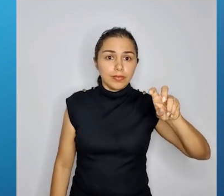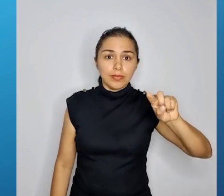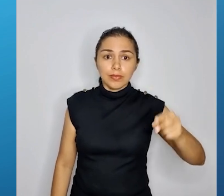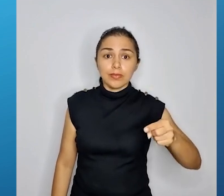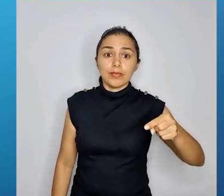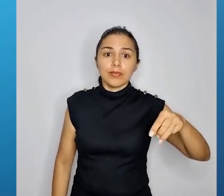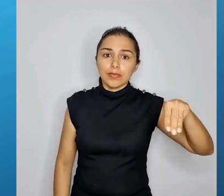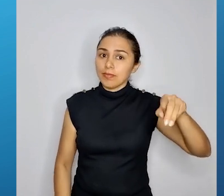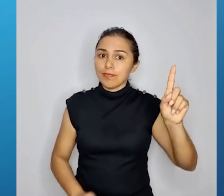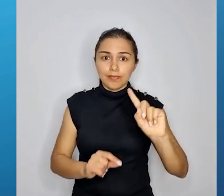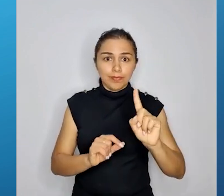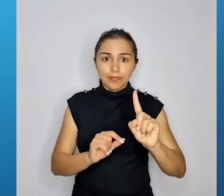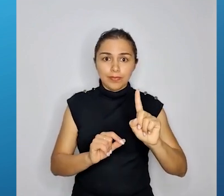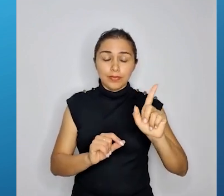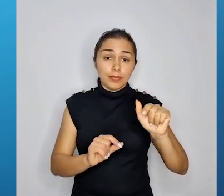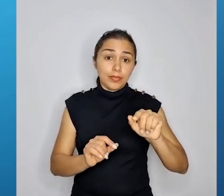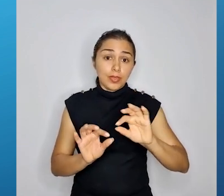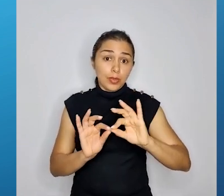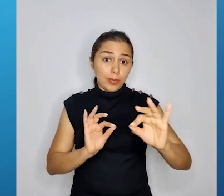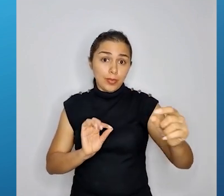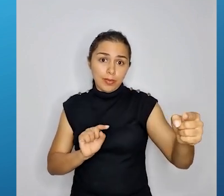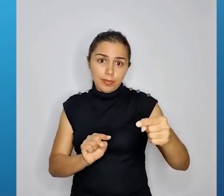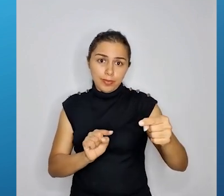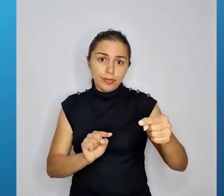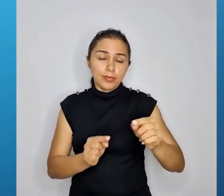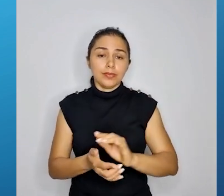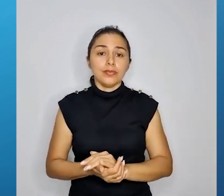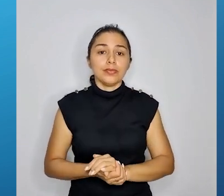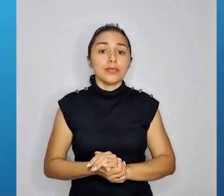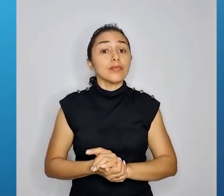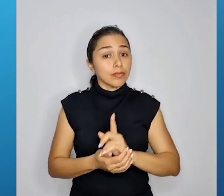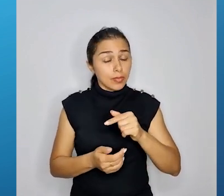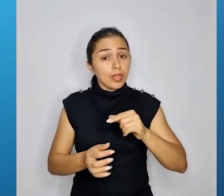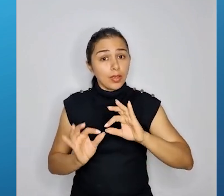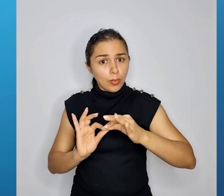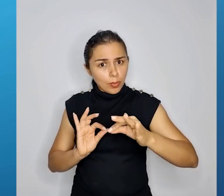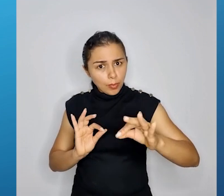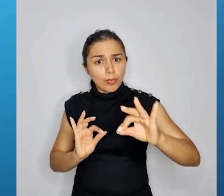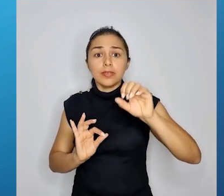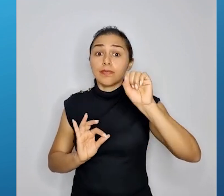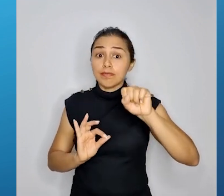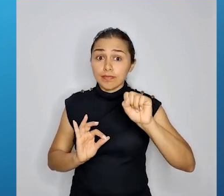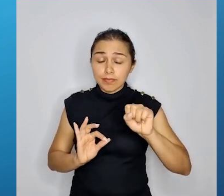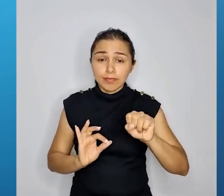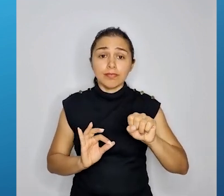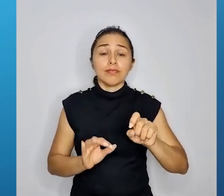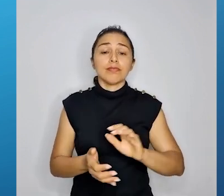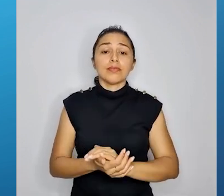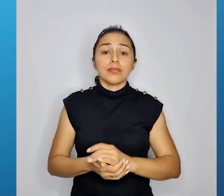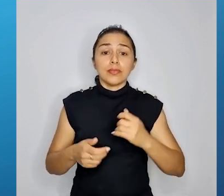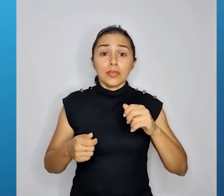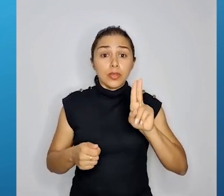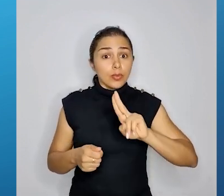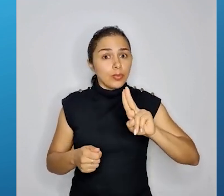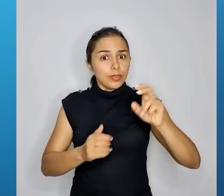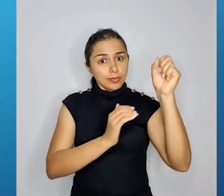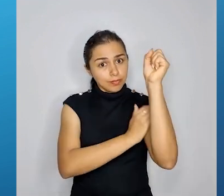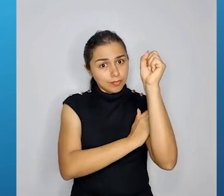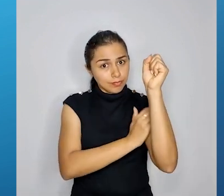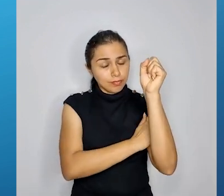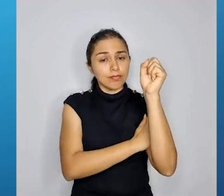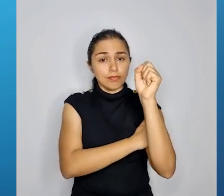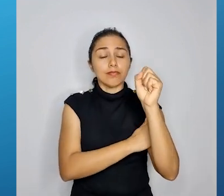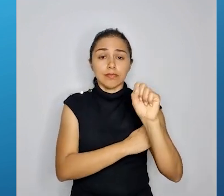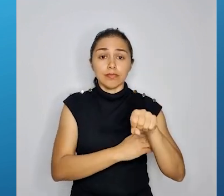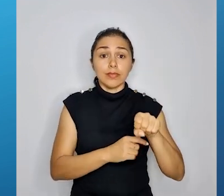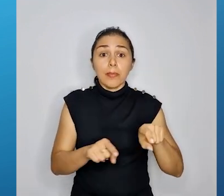atletismo, tá? Prova de fundo, uma prova longa, uma prova de resistência, porém, ela não é uma maratona, por